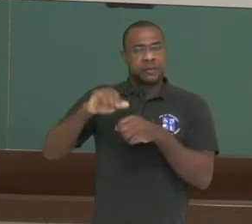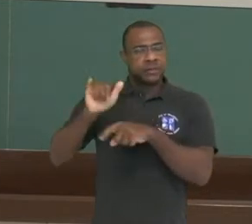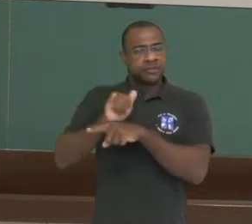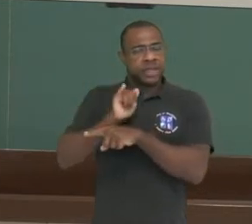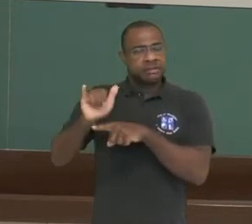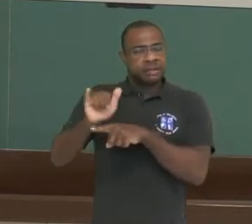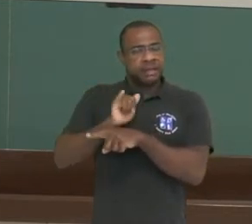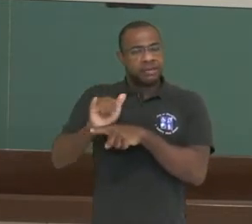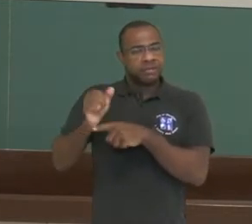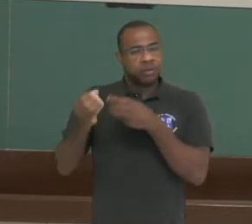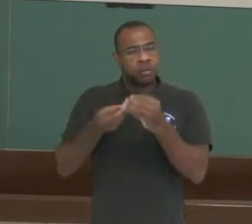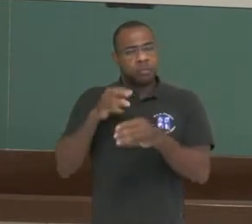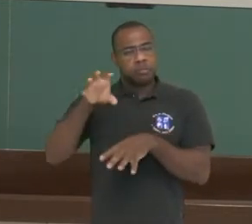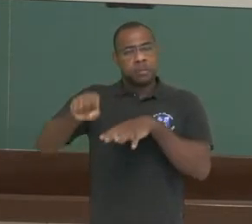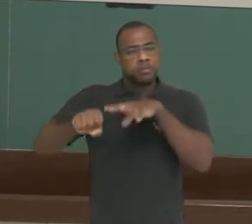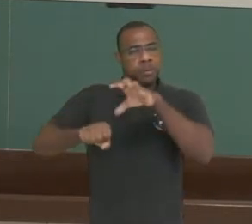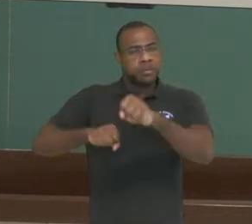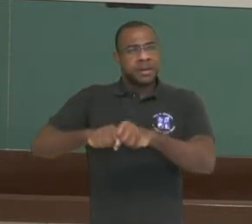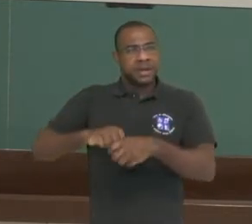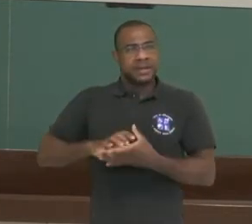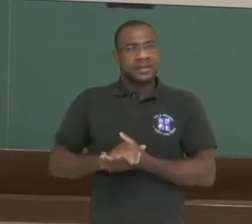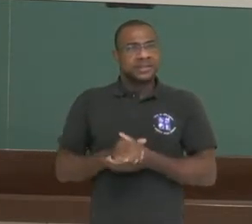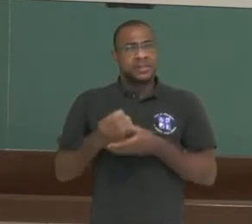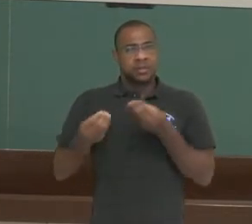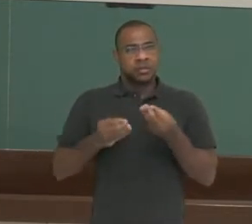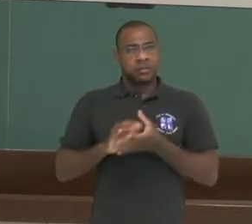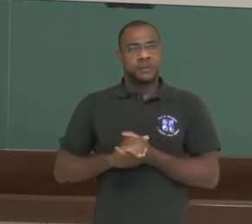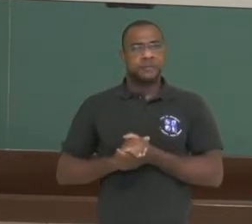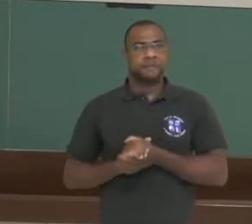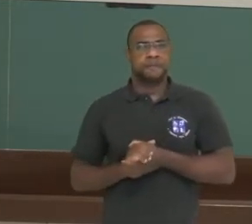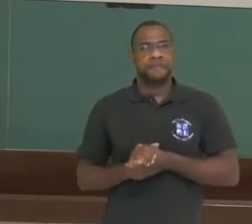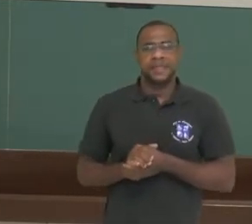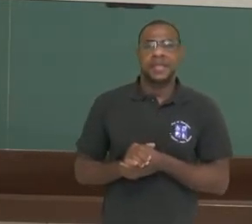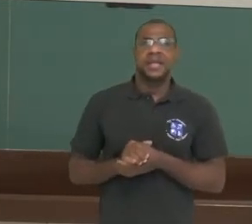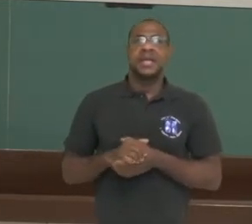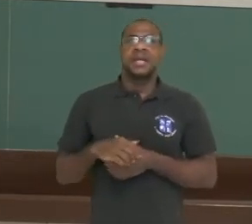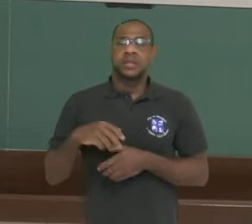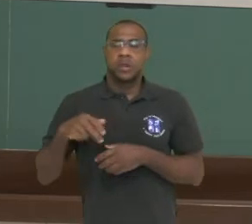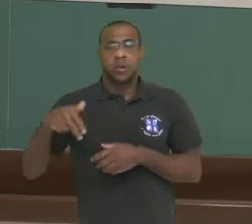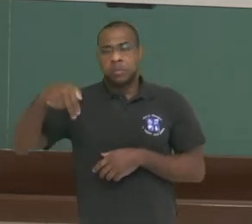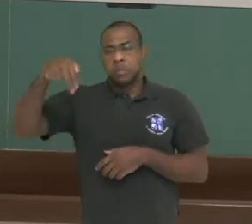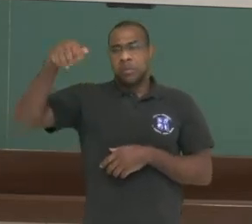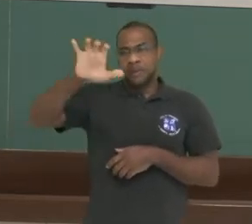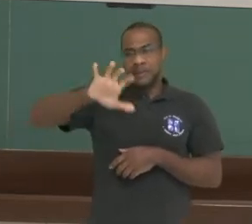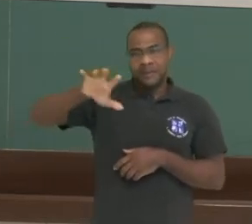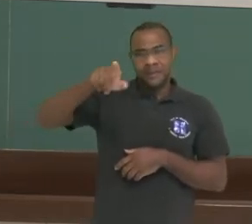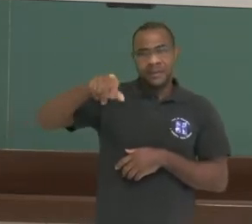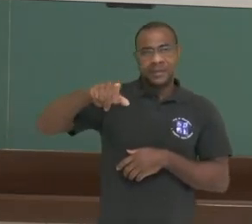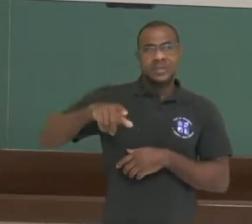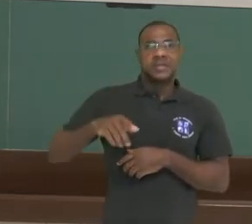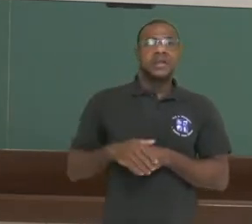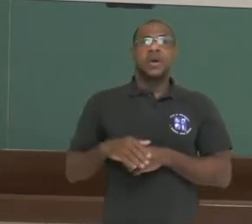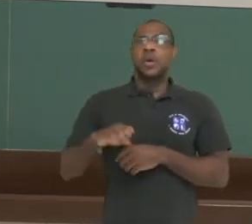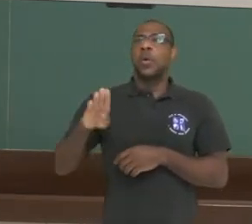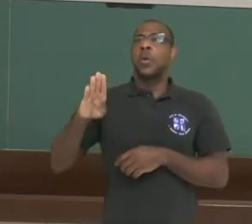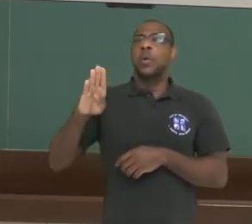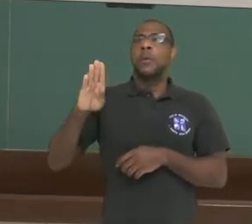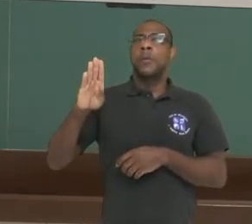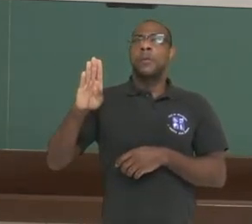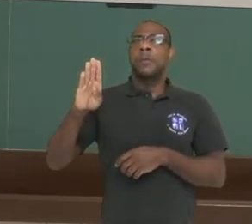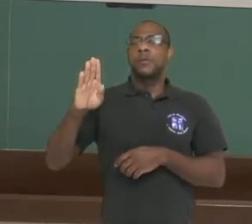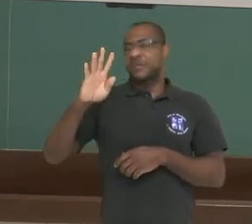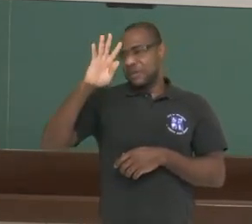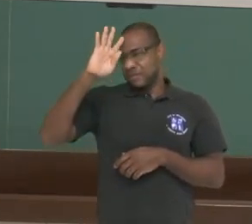esses milhares de povos germânicos que tinham na região norte da Europa, e quando o exército chegou ali com 3